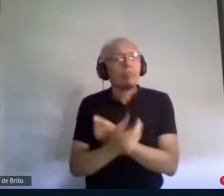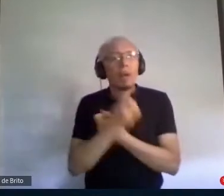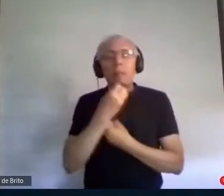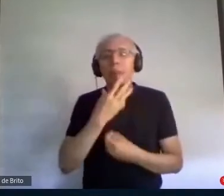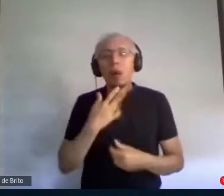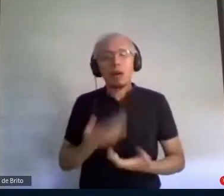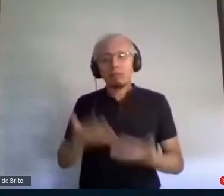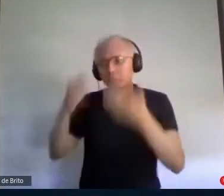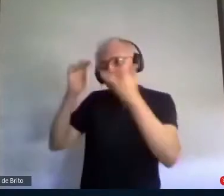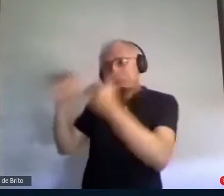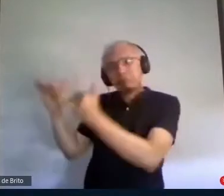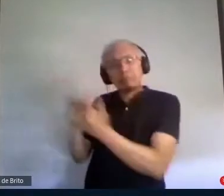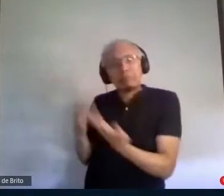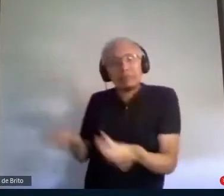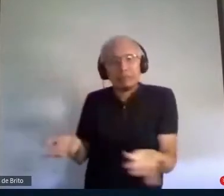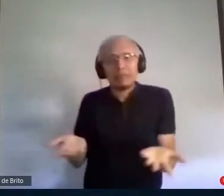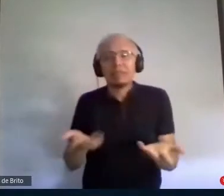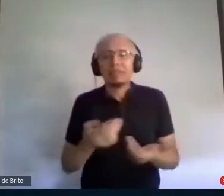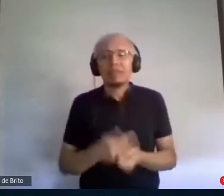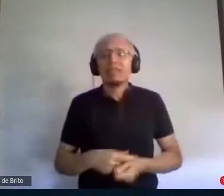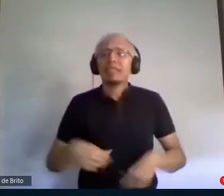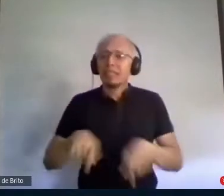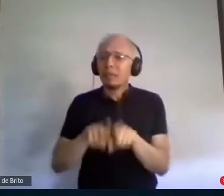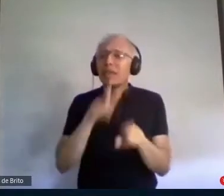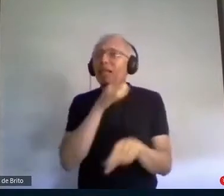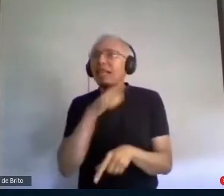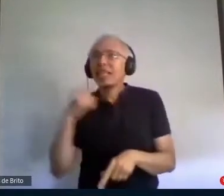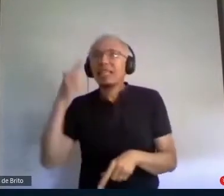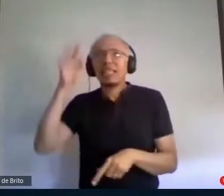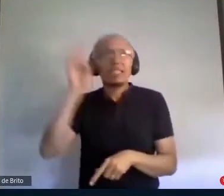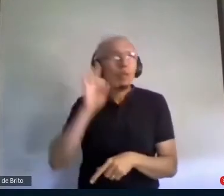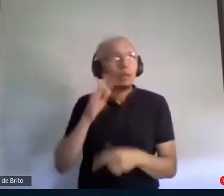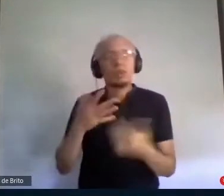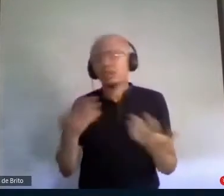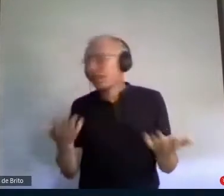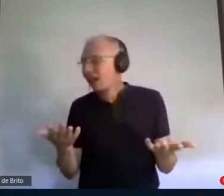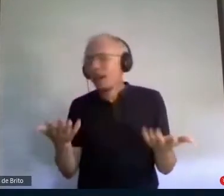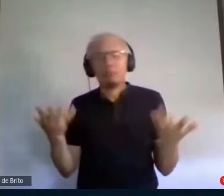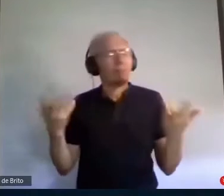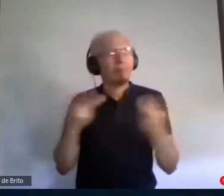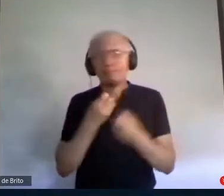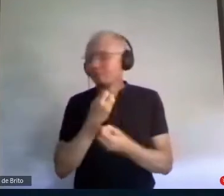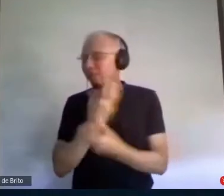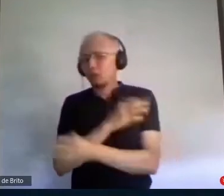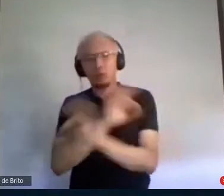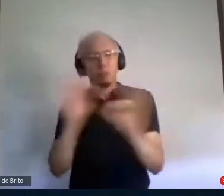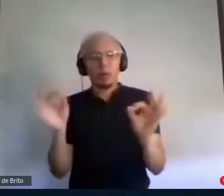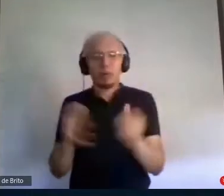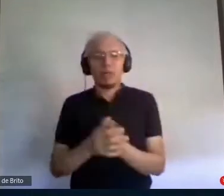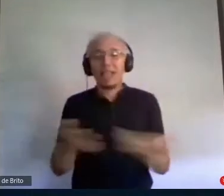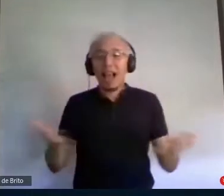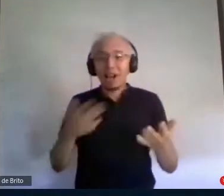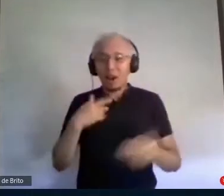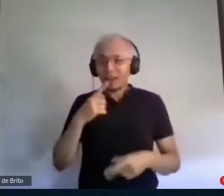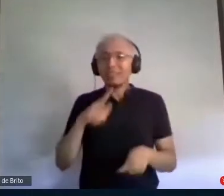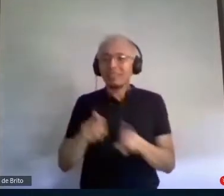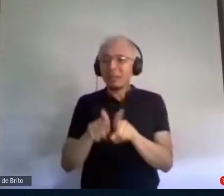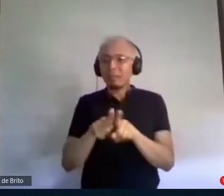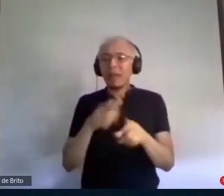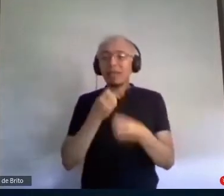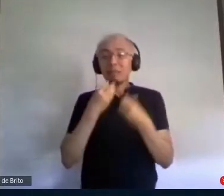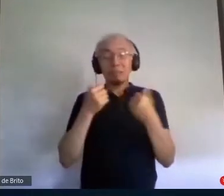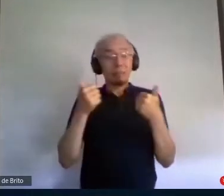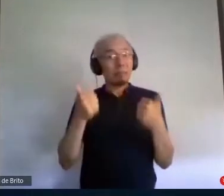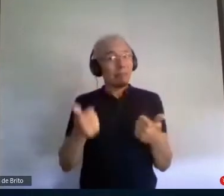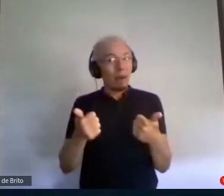E com a Lira, com a Tuxi, foi muito bom. E está sendo muito bom estar aqui